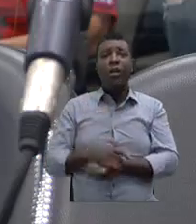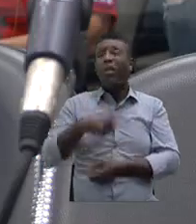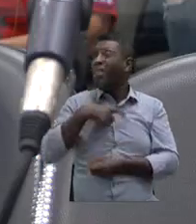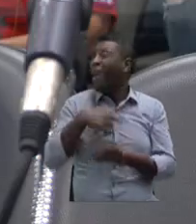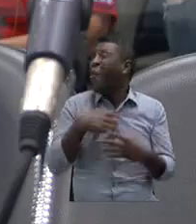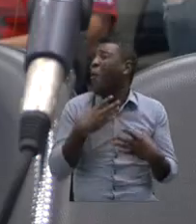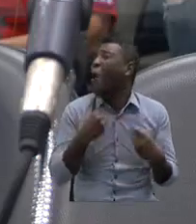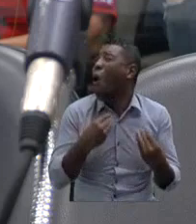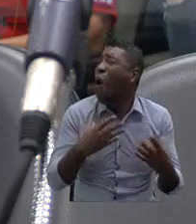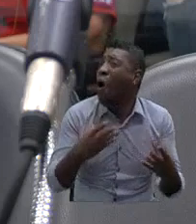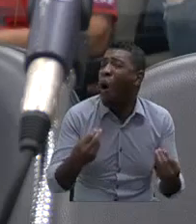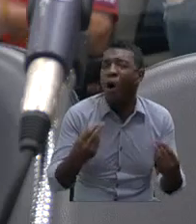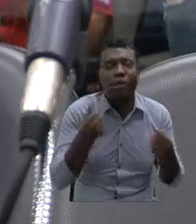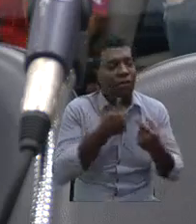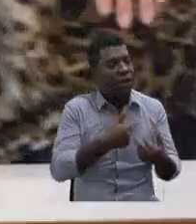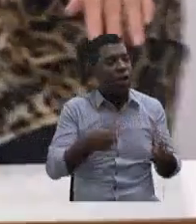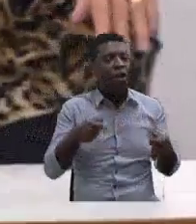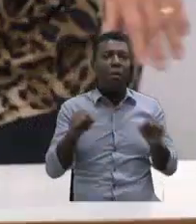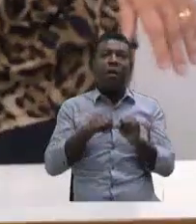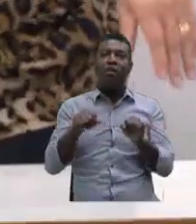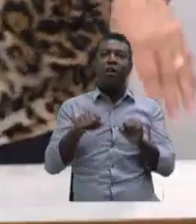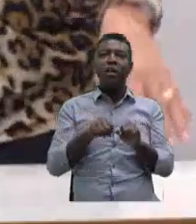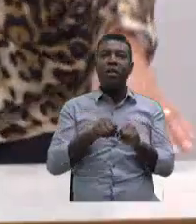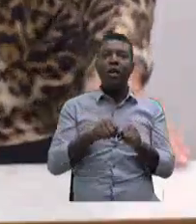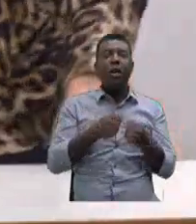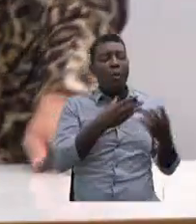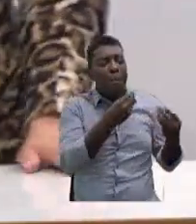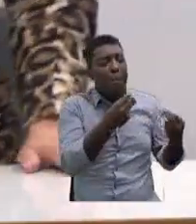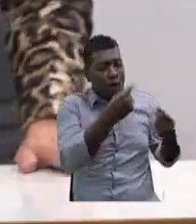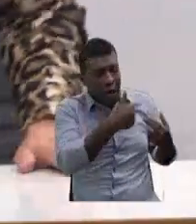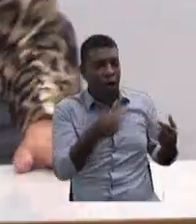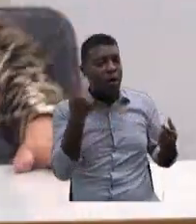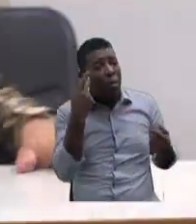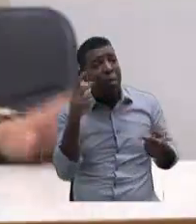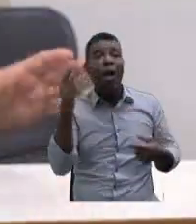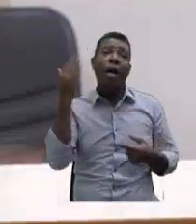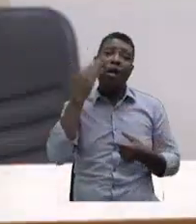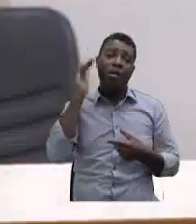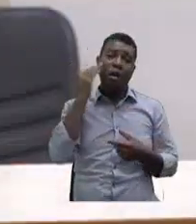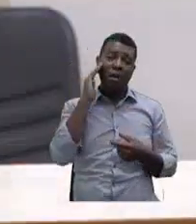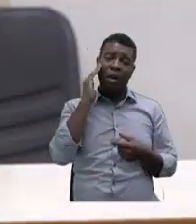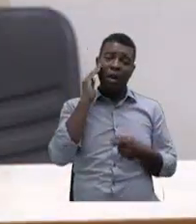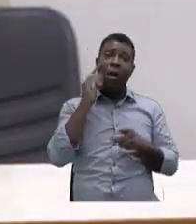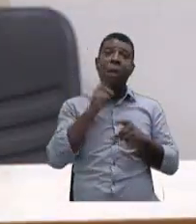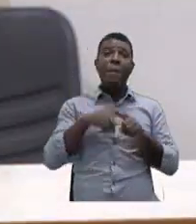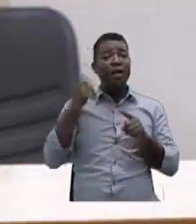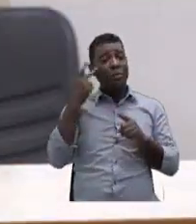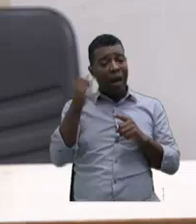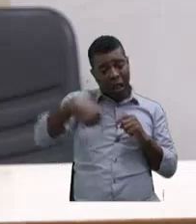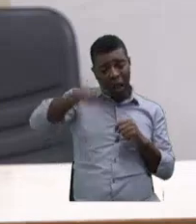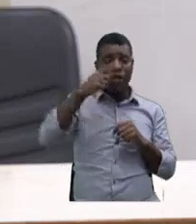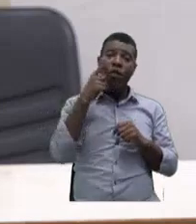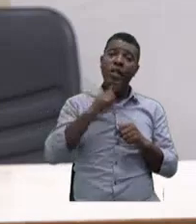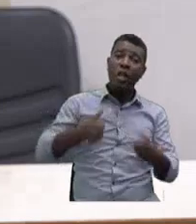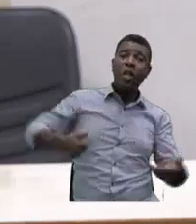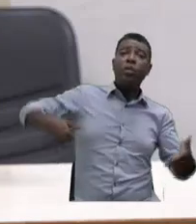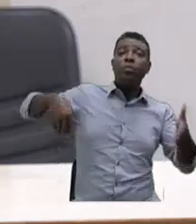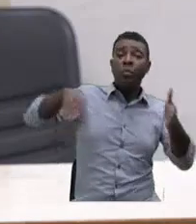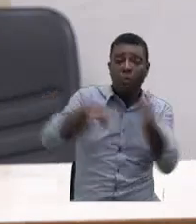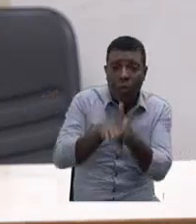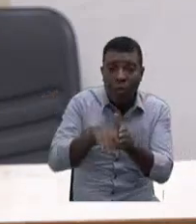fazer, há muito o que se entender, mas eu acho que, deputada, para a gente conseguir chegar nesse povo,